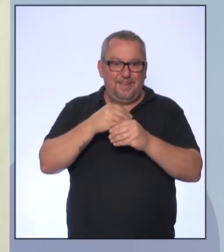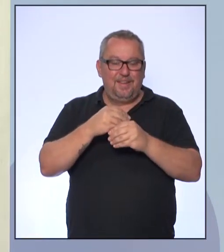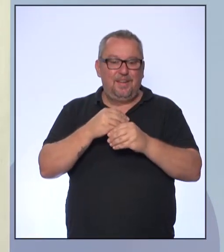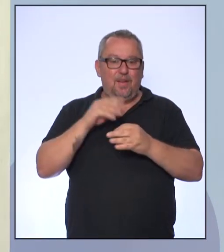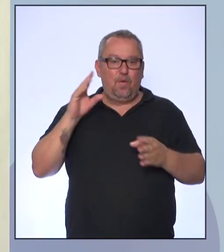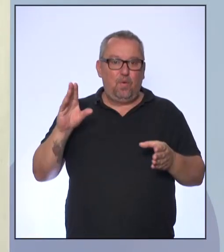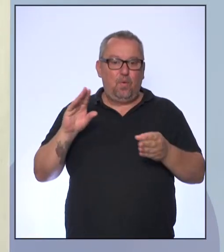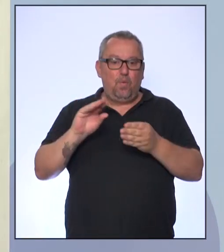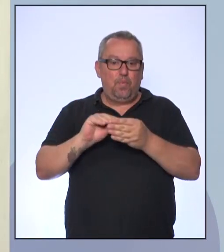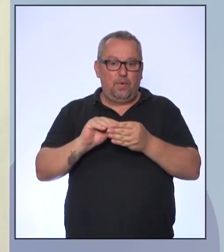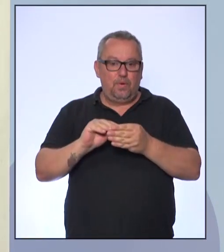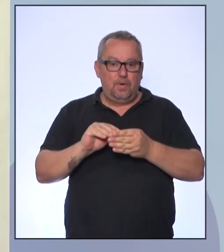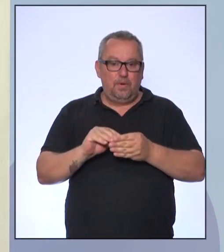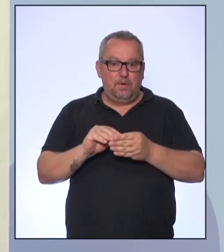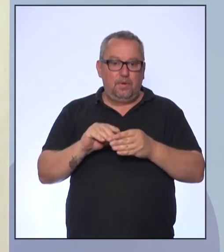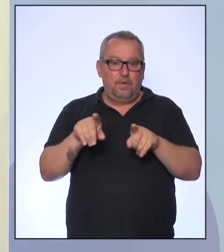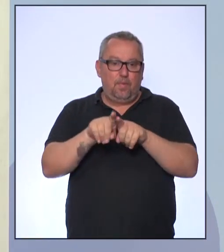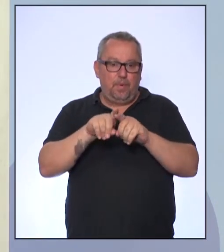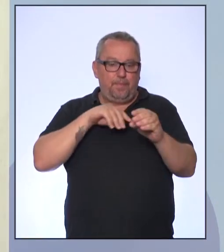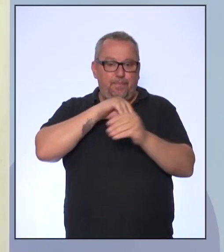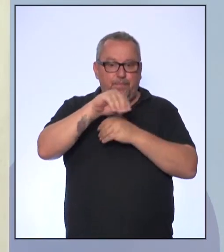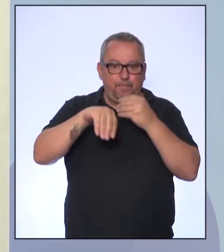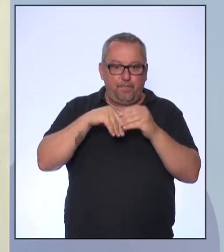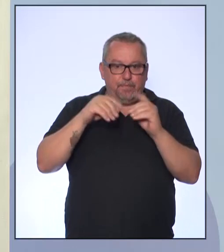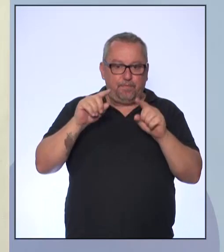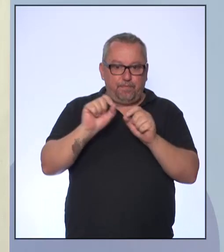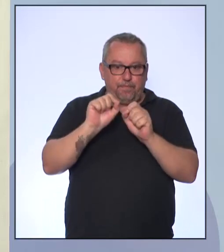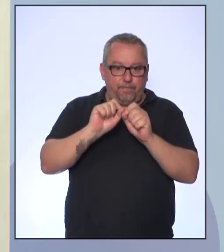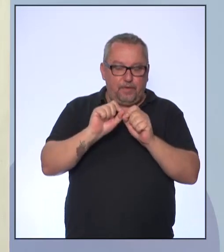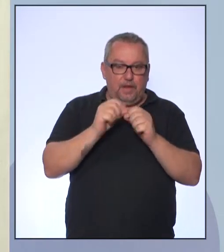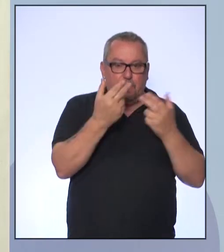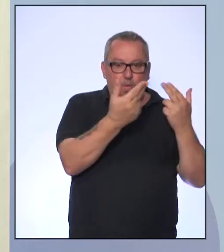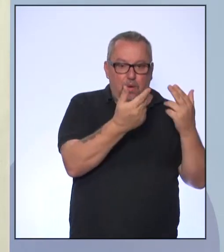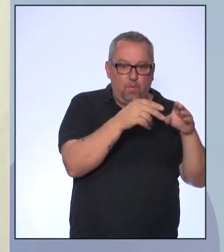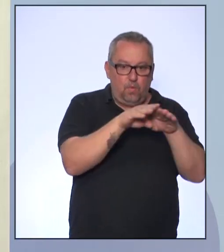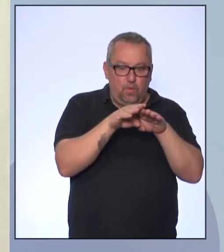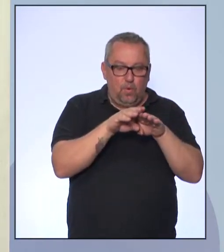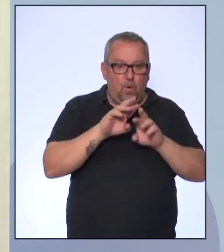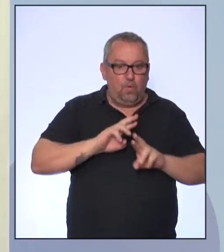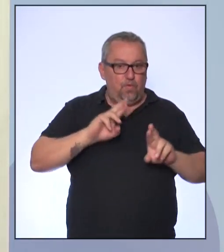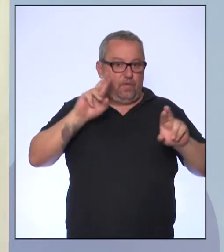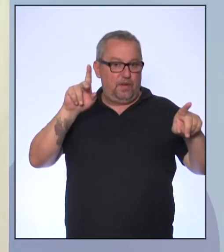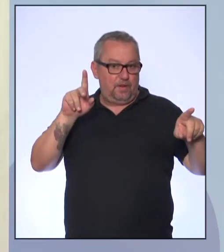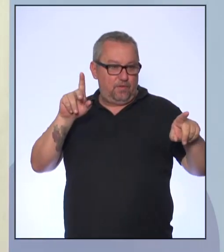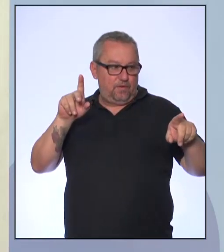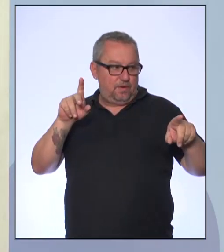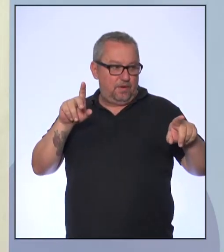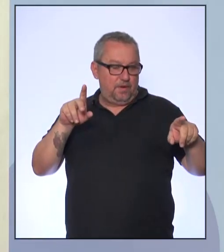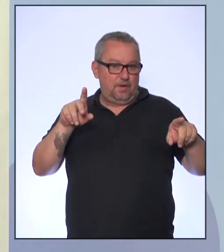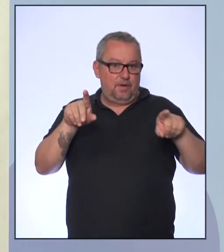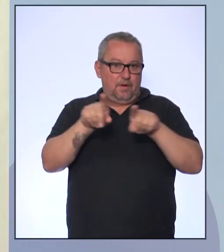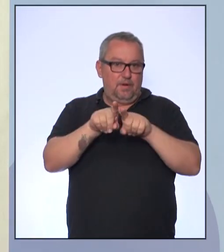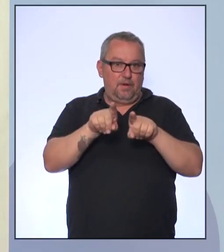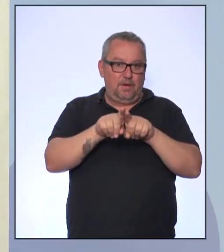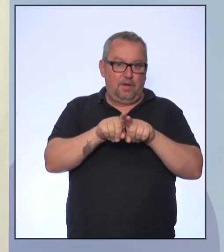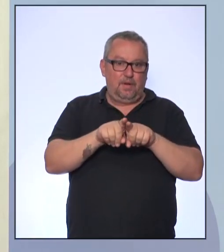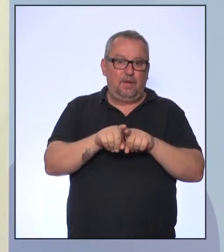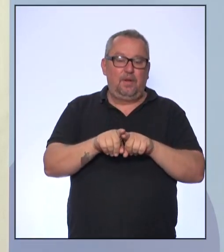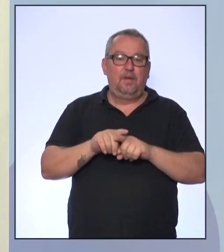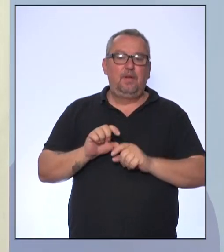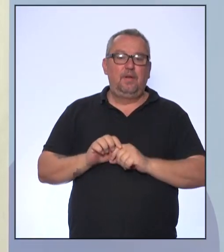compostas. As misturas podem ser homogêneas ou heterogêneas. Professora, o que é substância